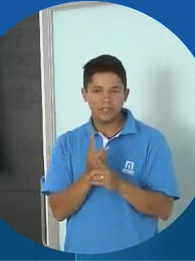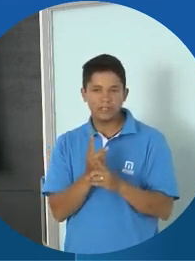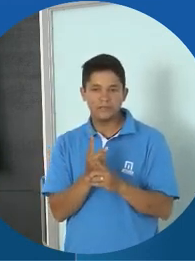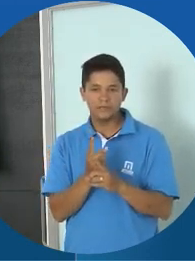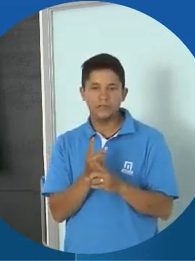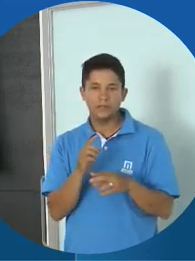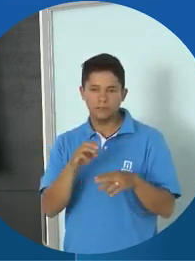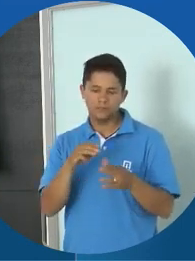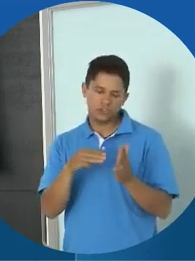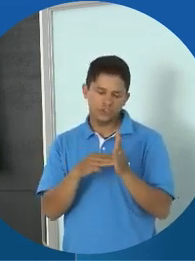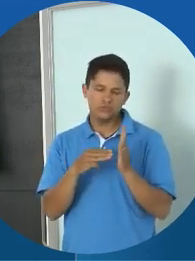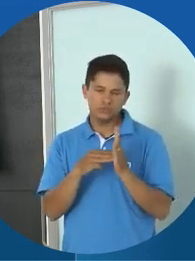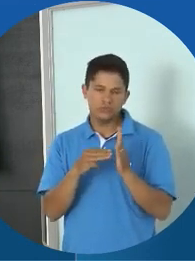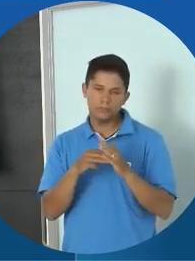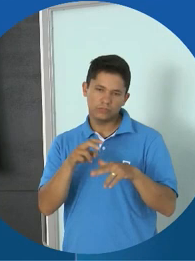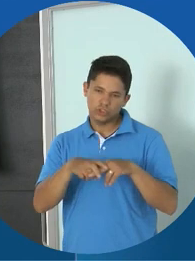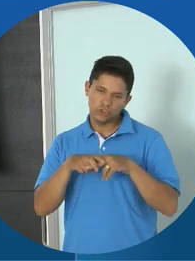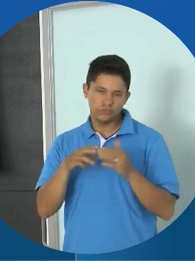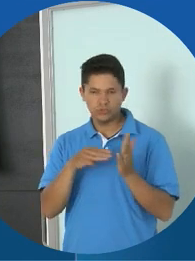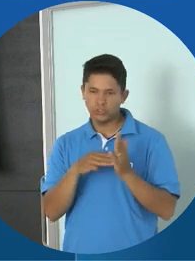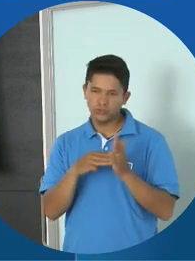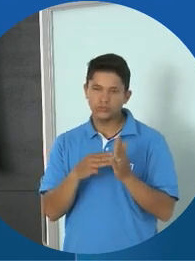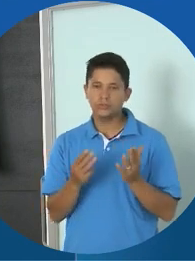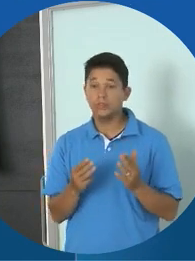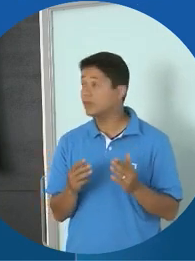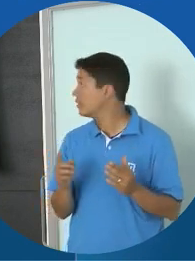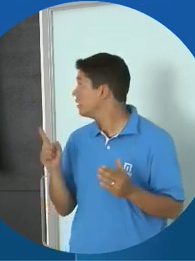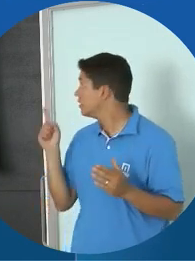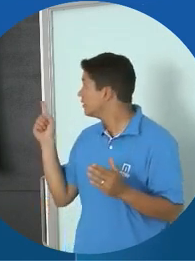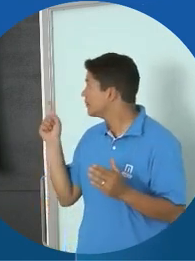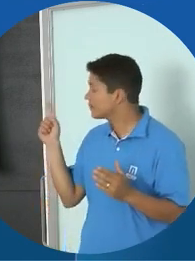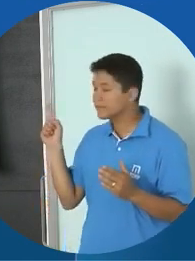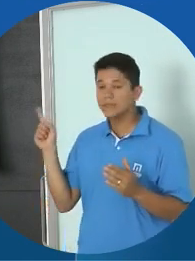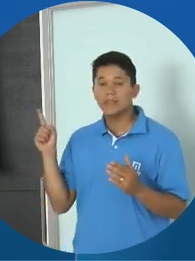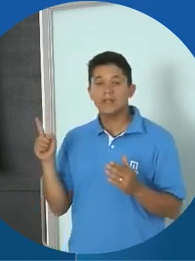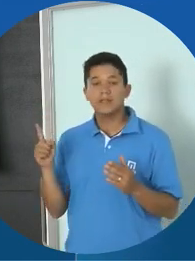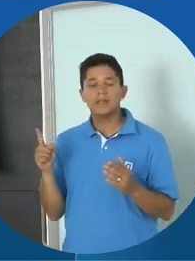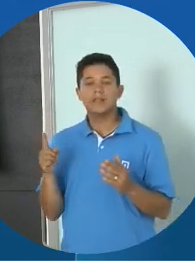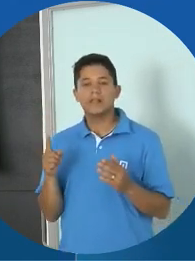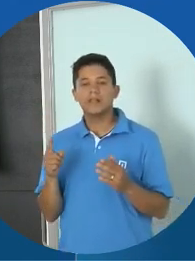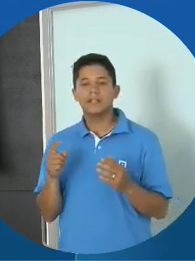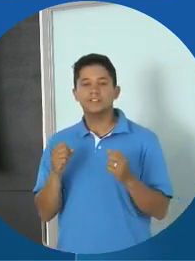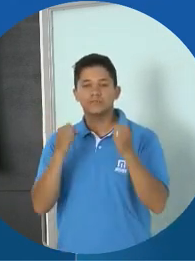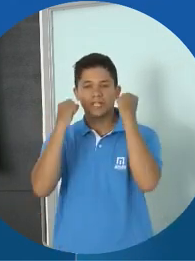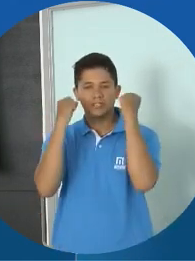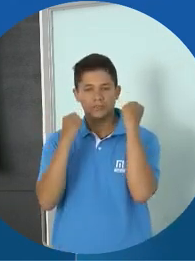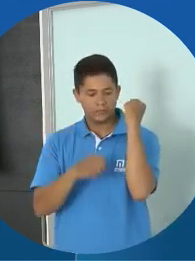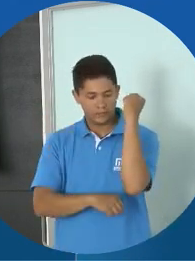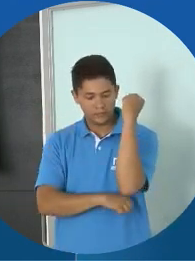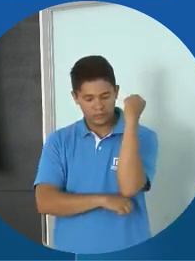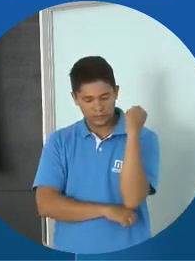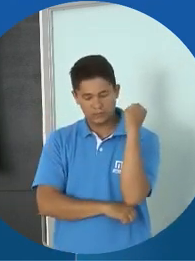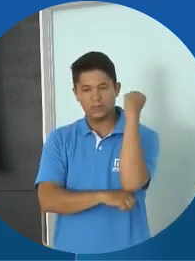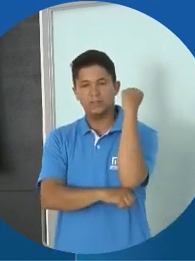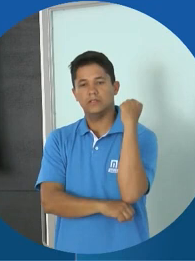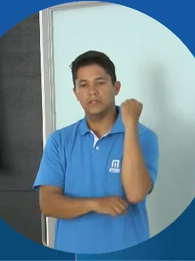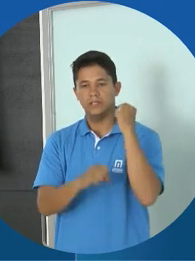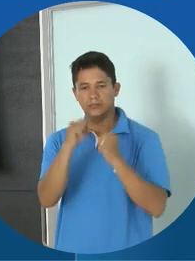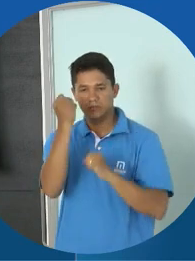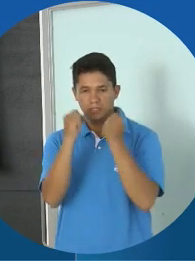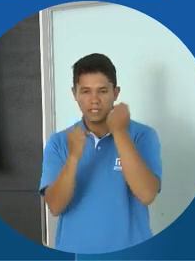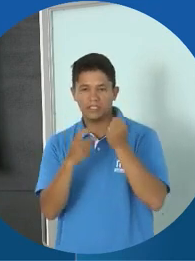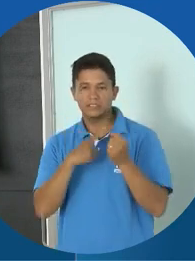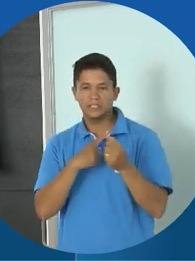soluções. As exposições das fundações a ambientes industriais, onde a gente tem a produção